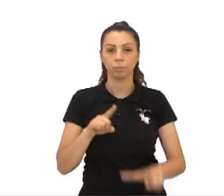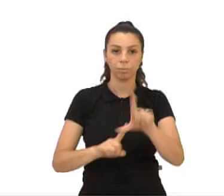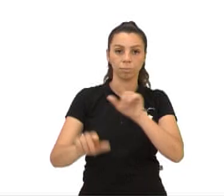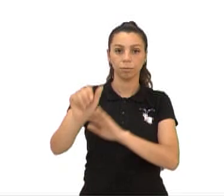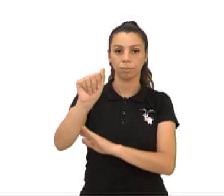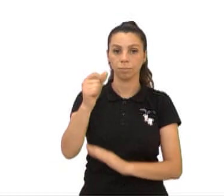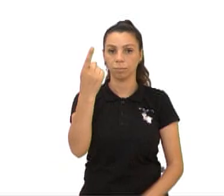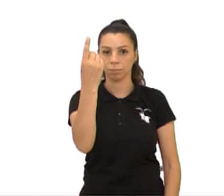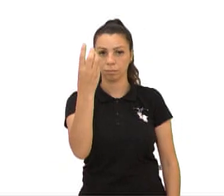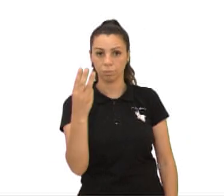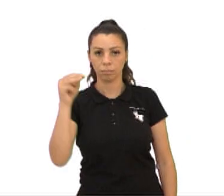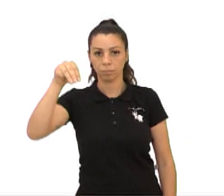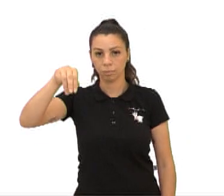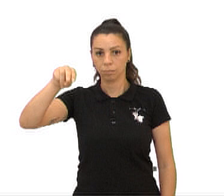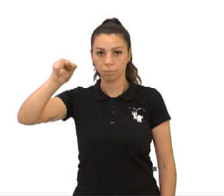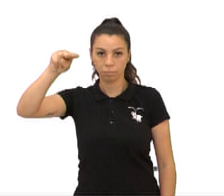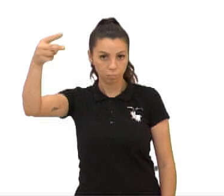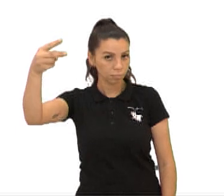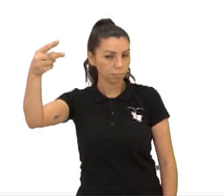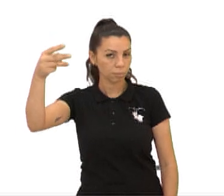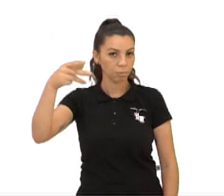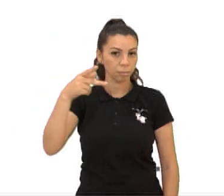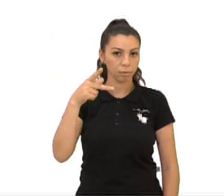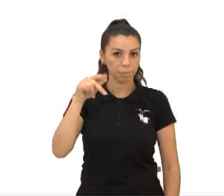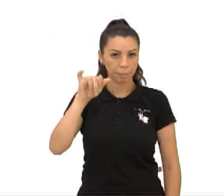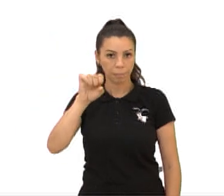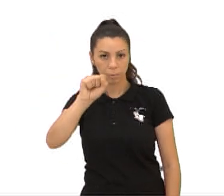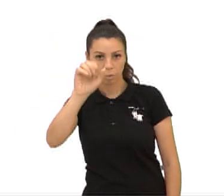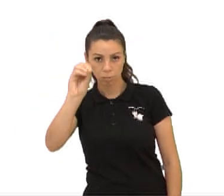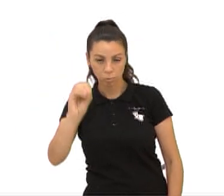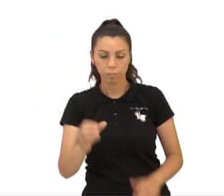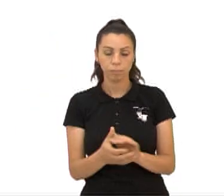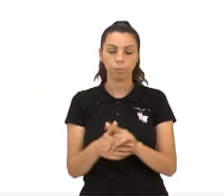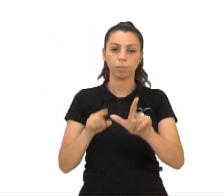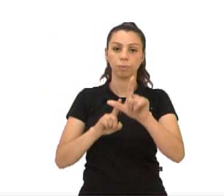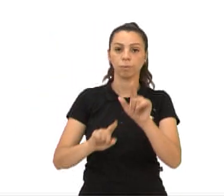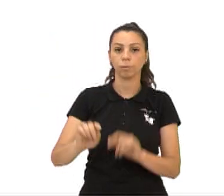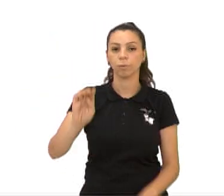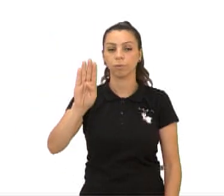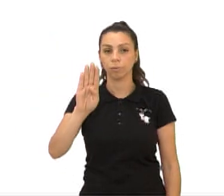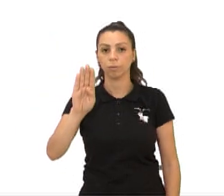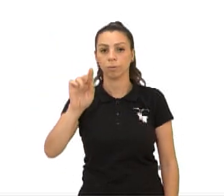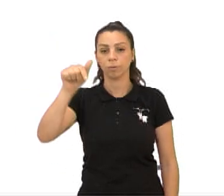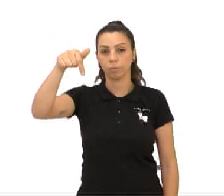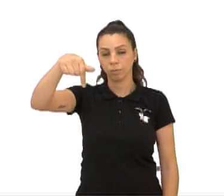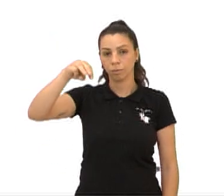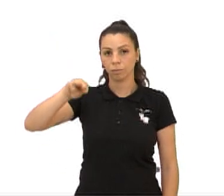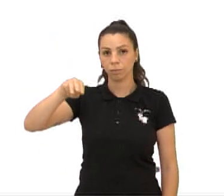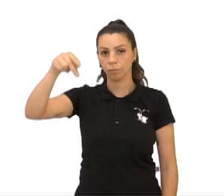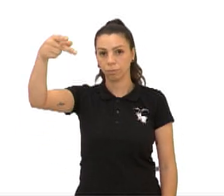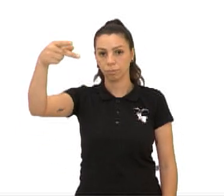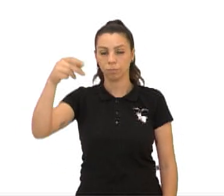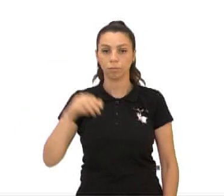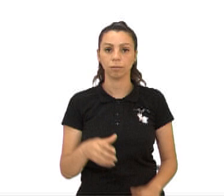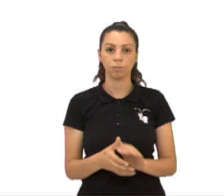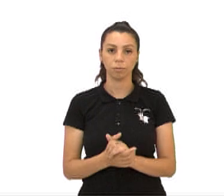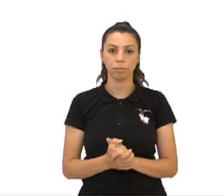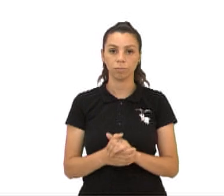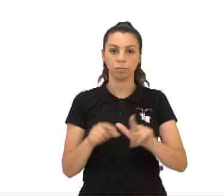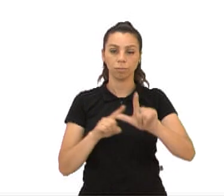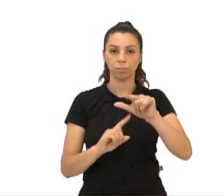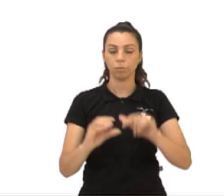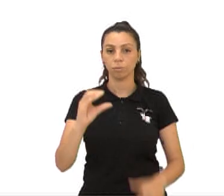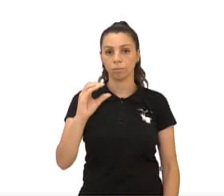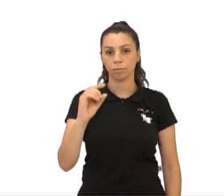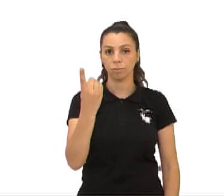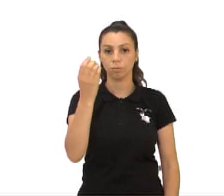A, 12 metros quadrados de piso. Letra B, 7 metros quadrados de piso. Letra C,